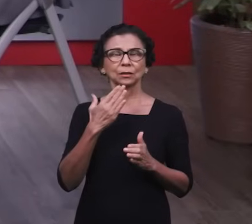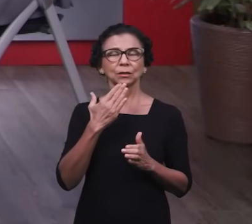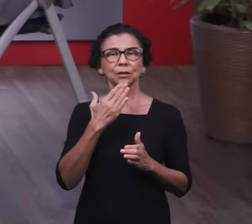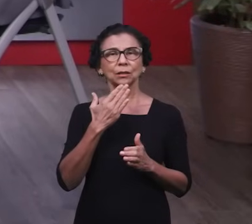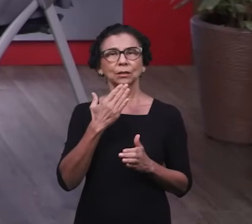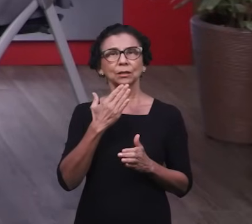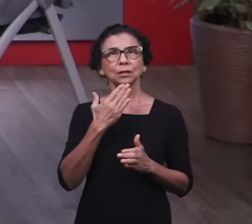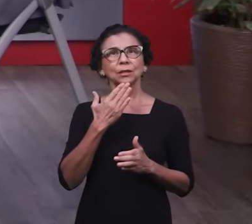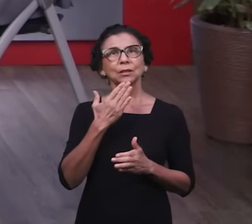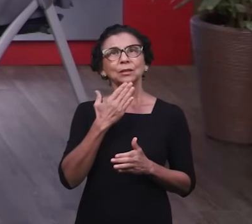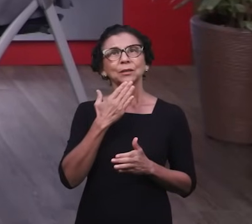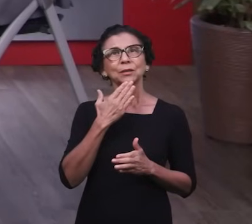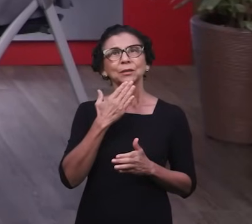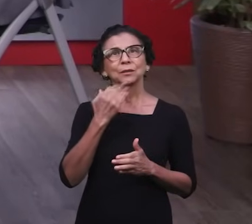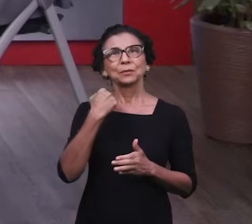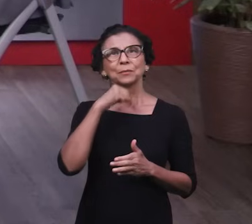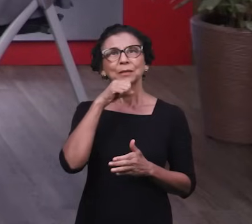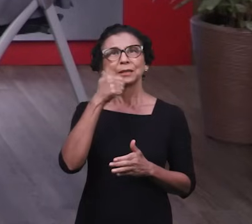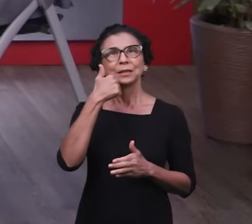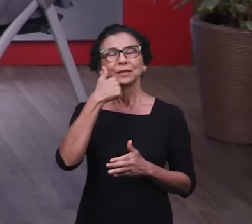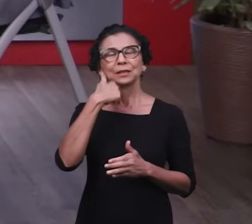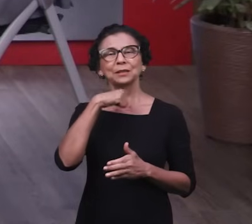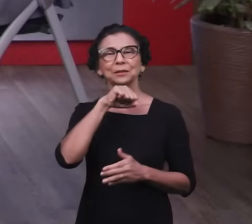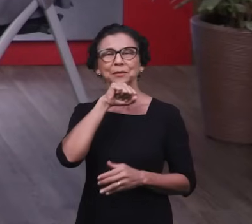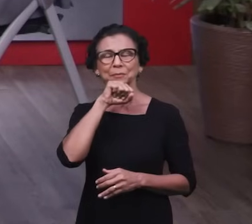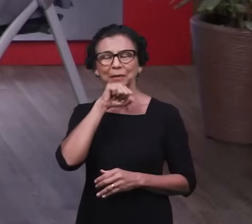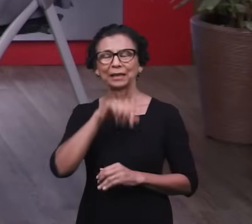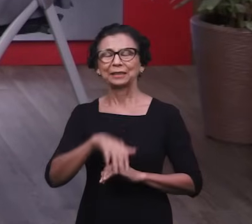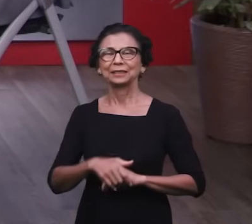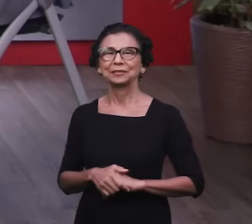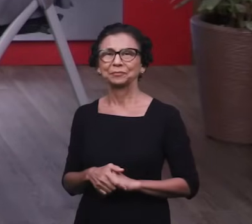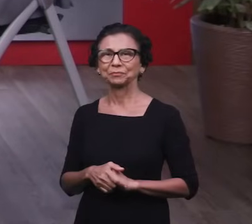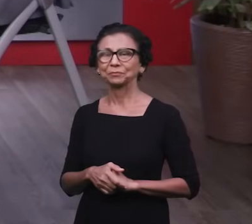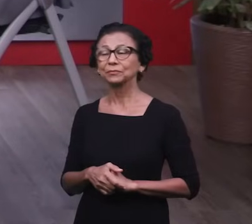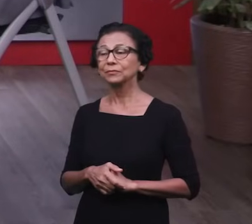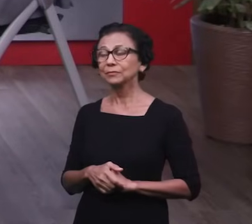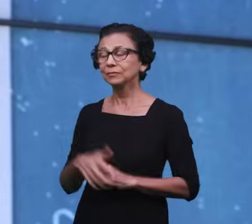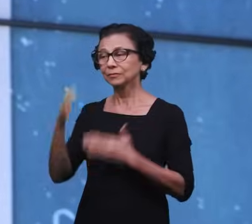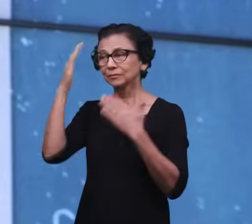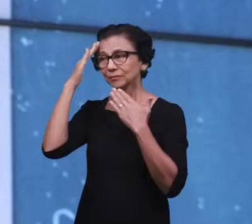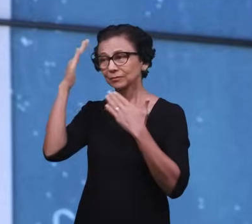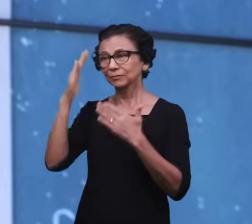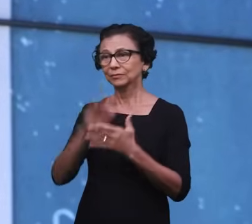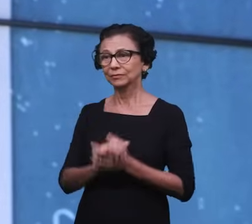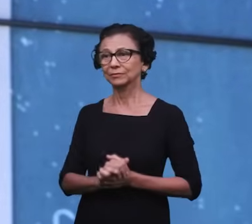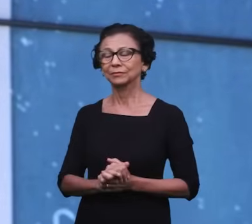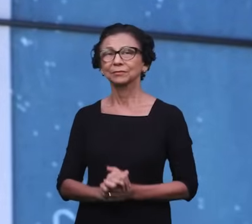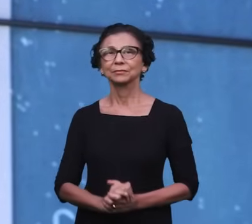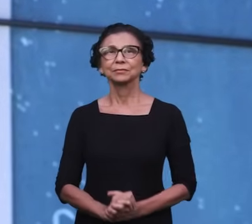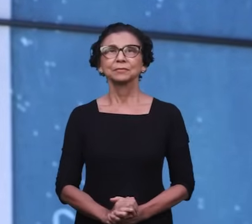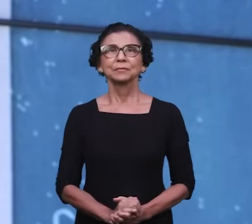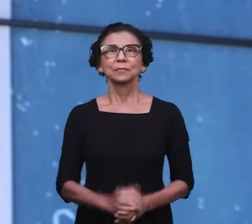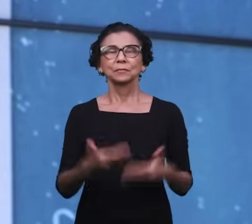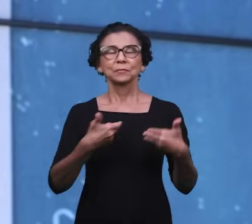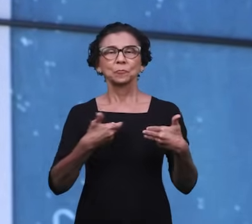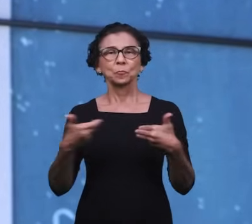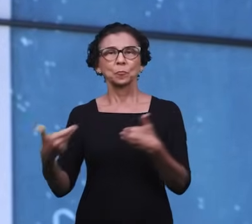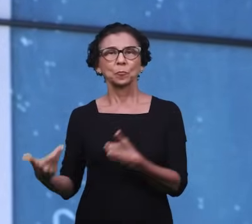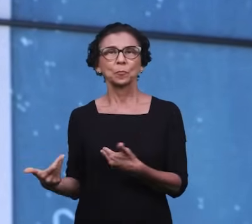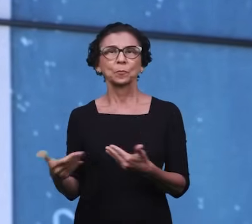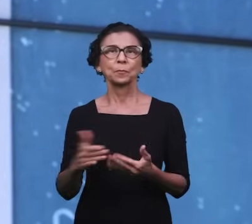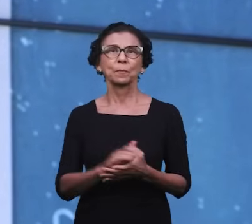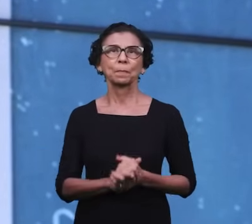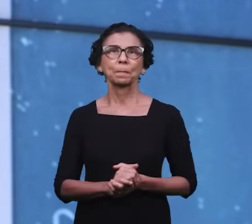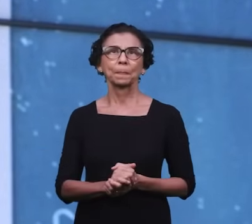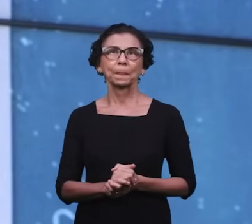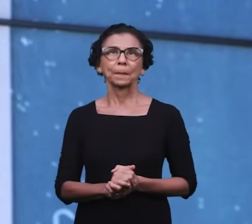quero agradecer a oportunidade de estar aqui com vocês falando desse assunto tão importante. E aí, dentro dessa minha